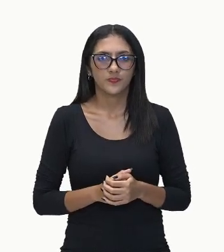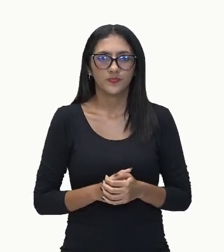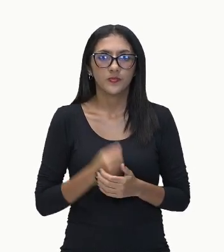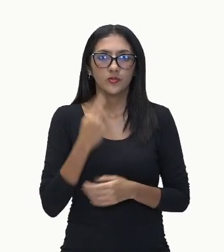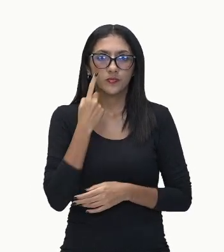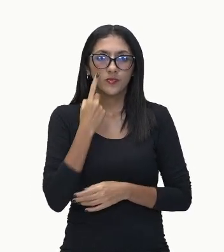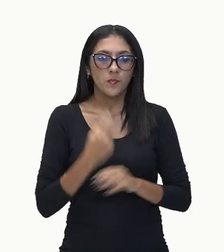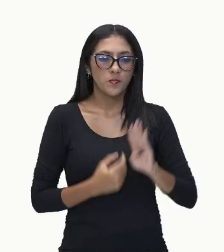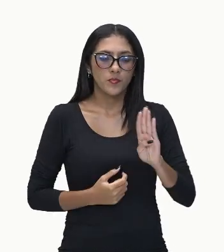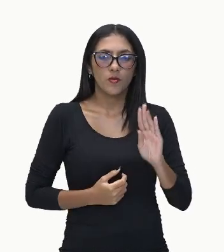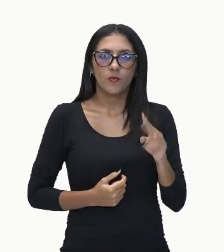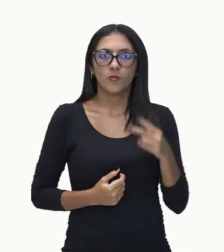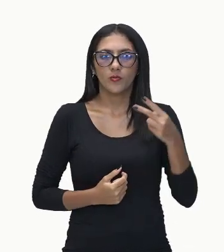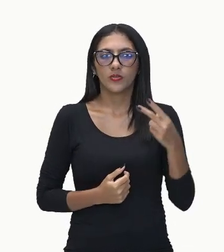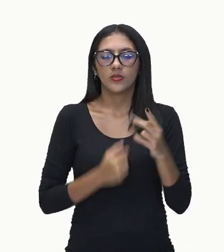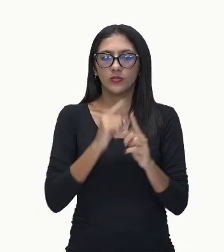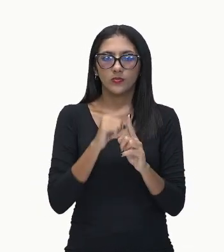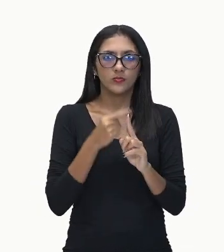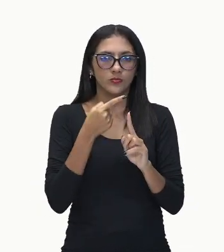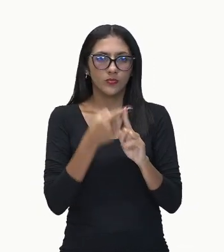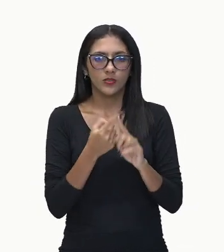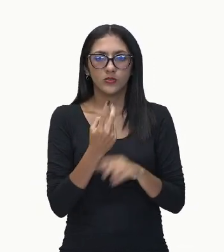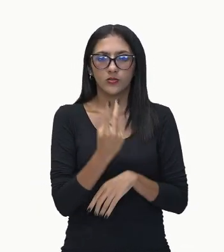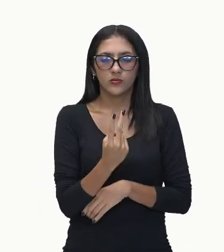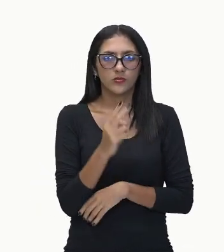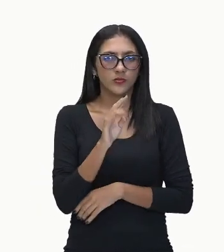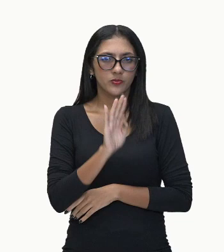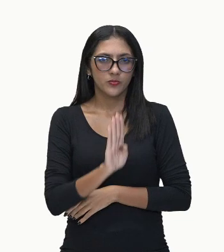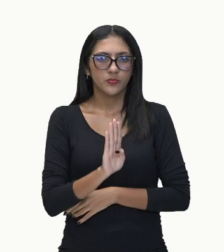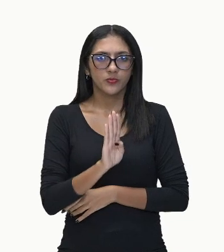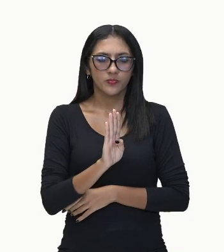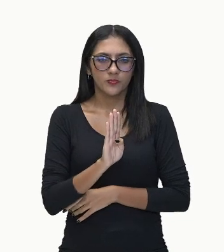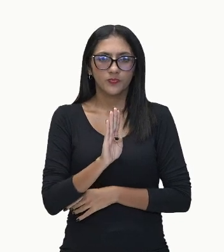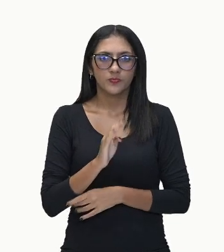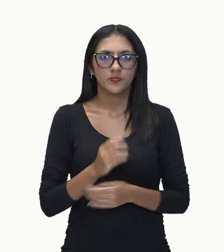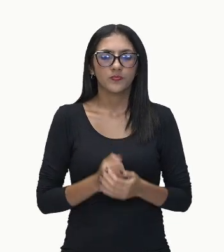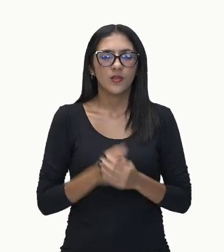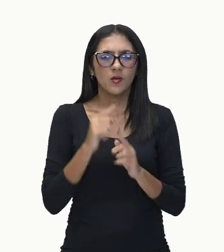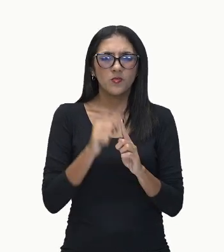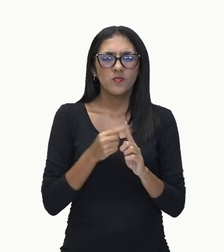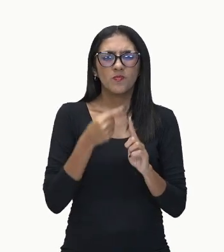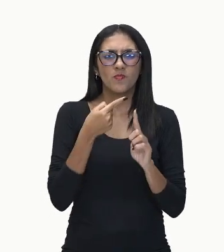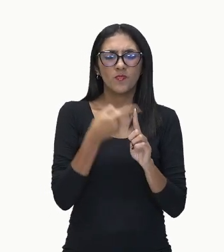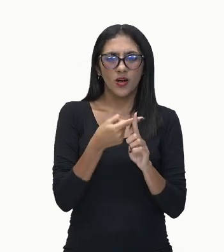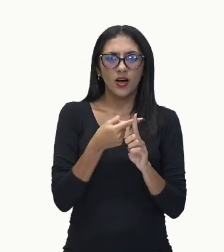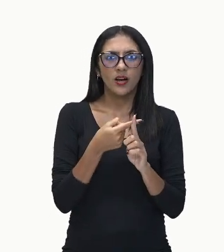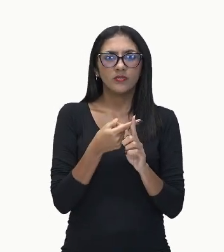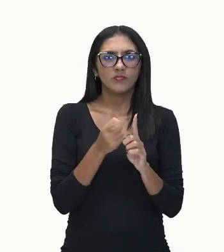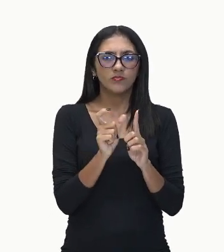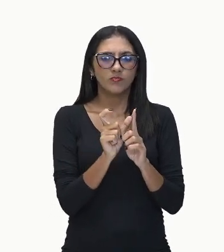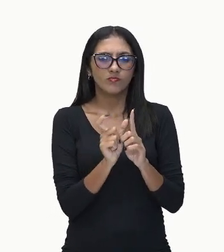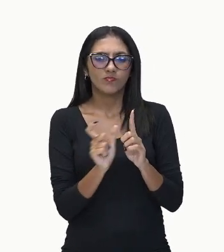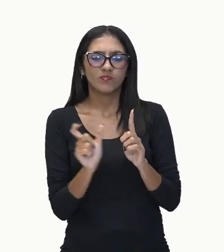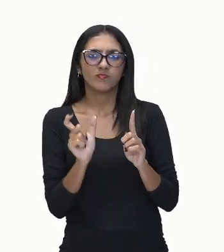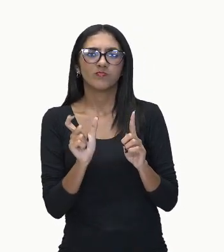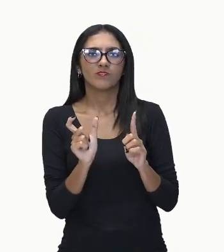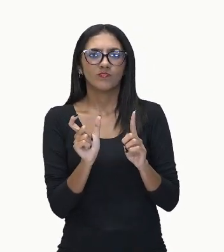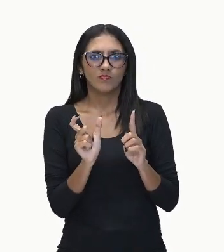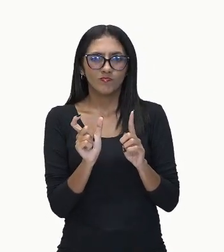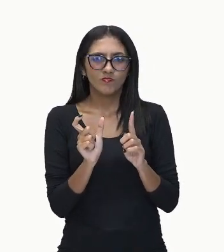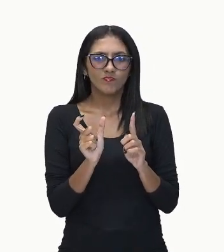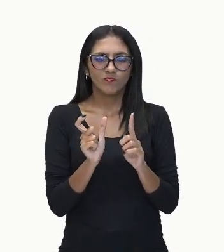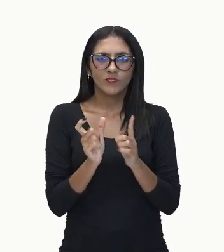qu + 2B fazer agora desse assim ó tá mais